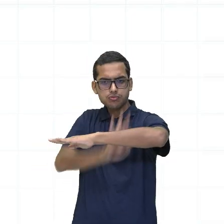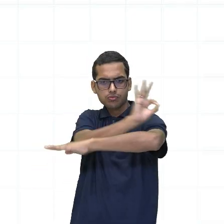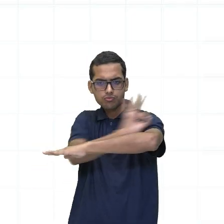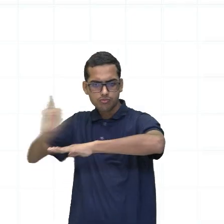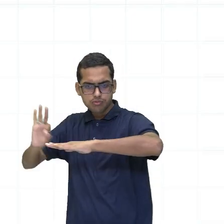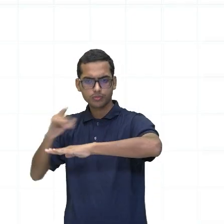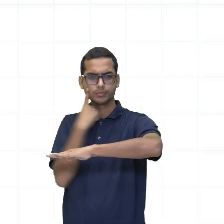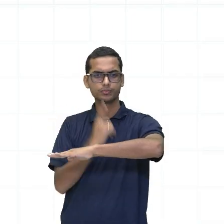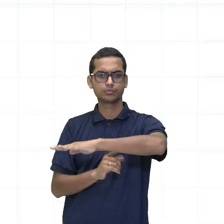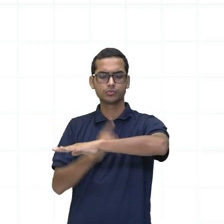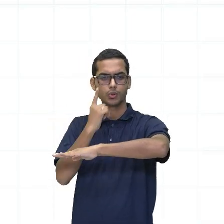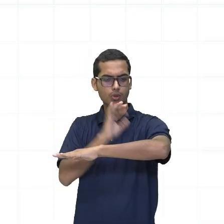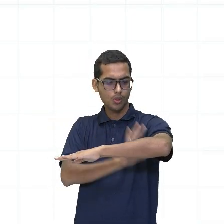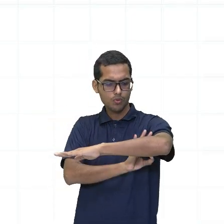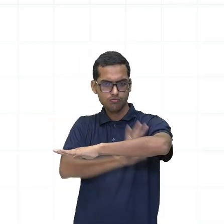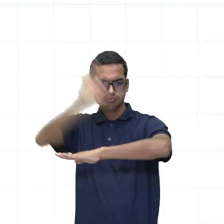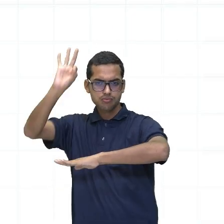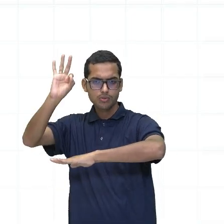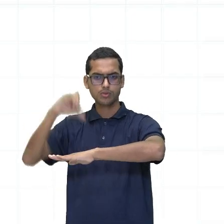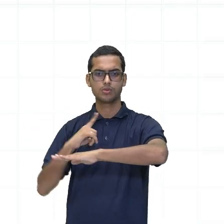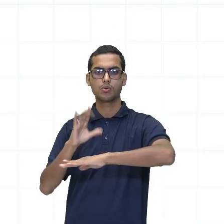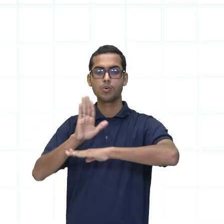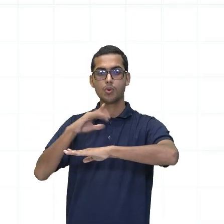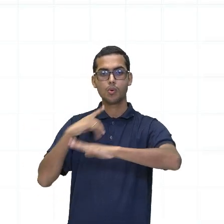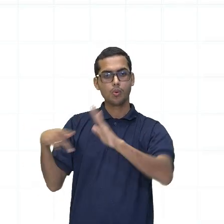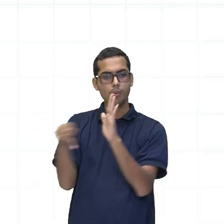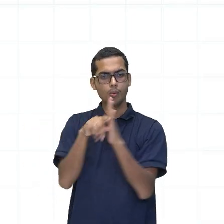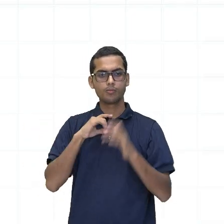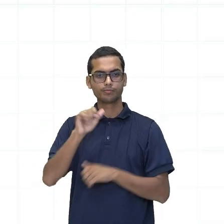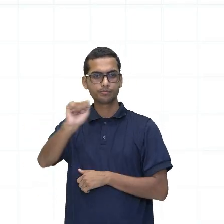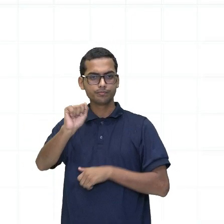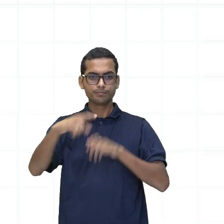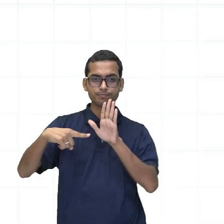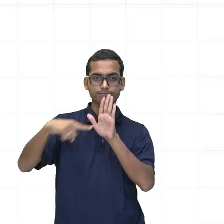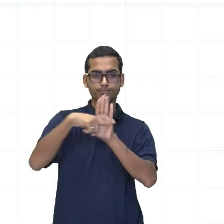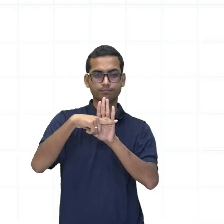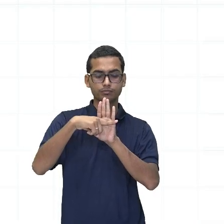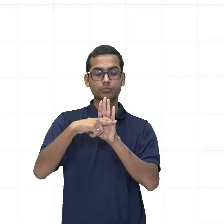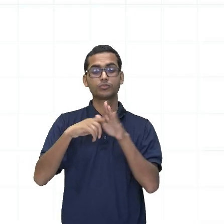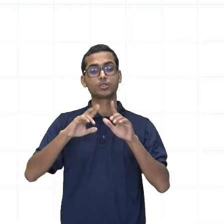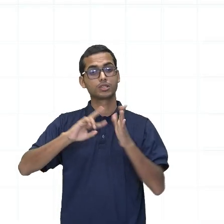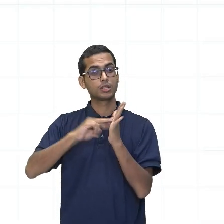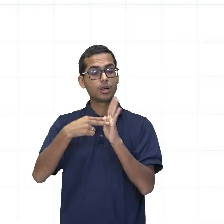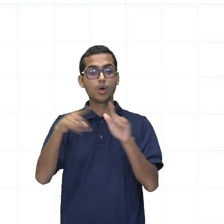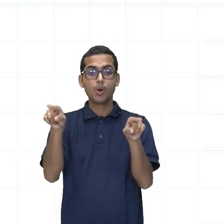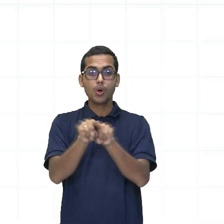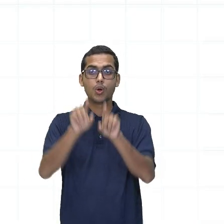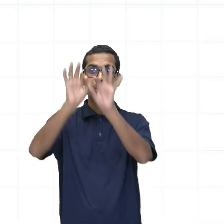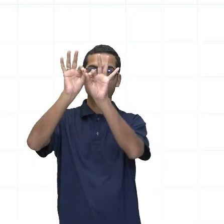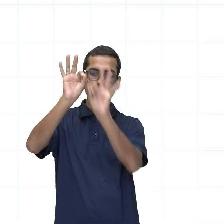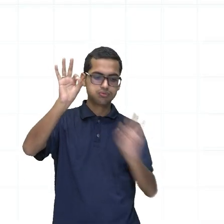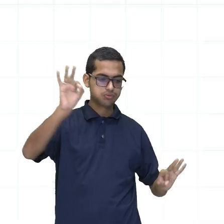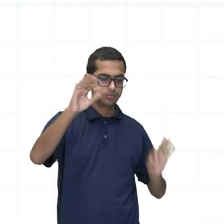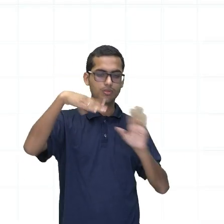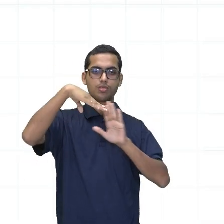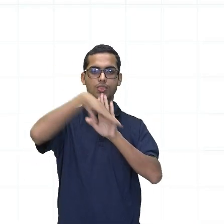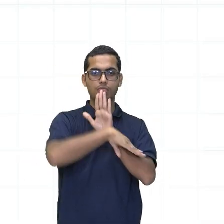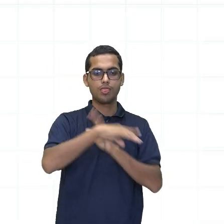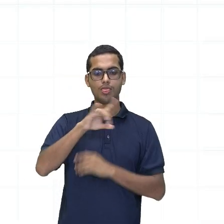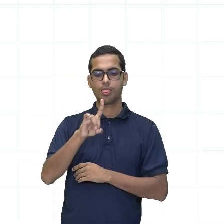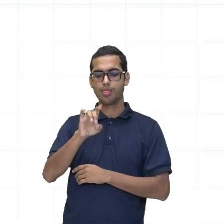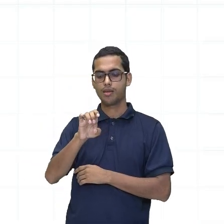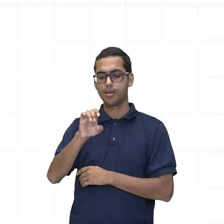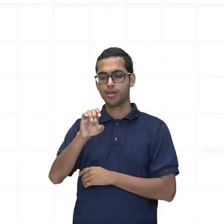é negativo, a função ela é decrescente. A reta vai mudar, olha aí, ó,